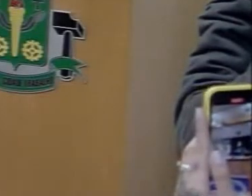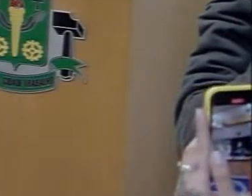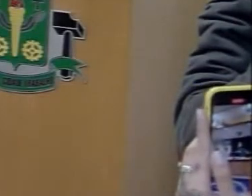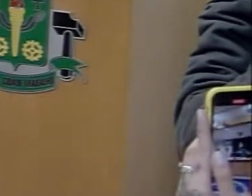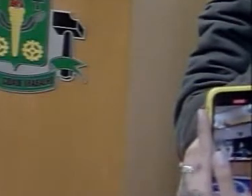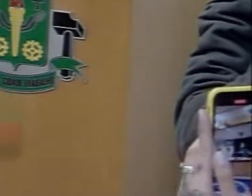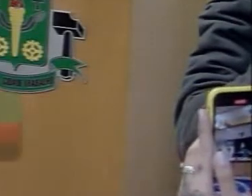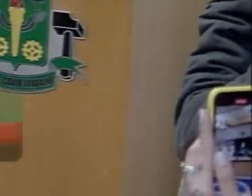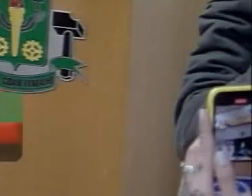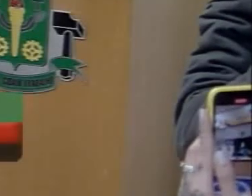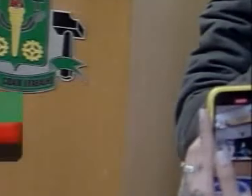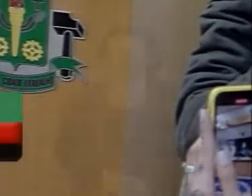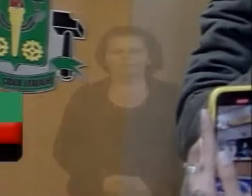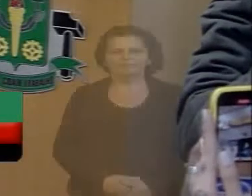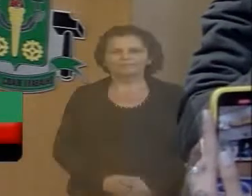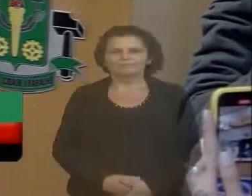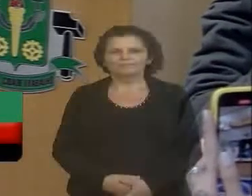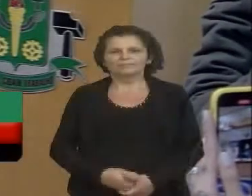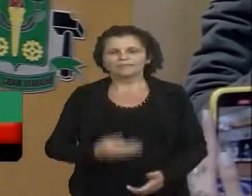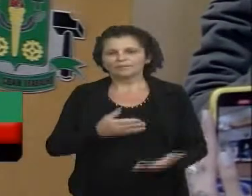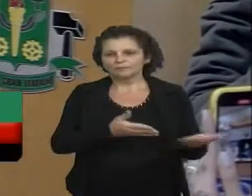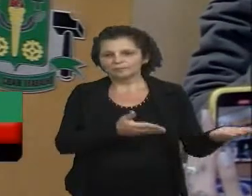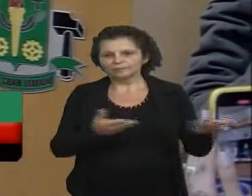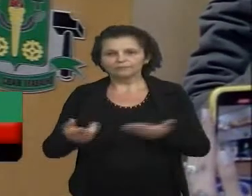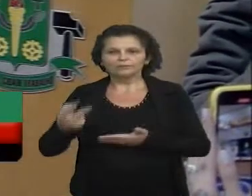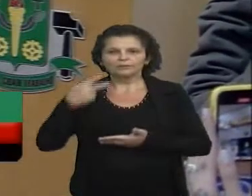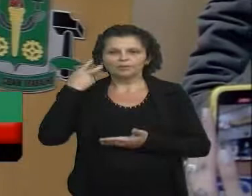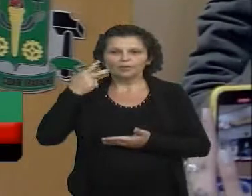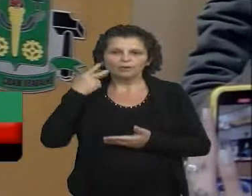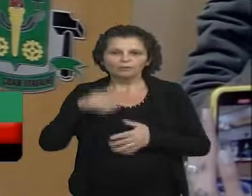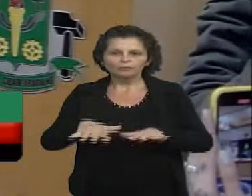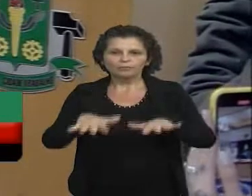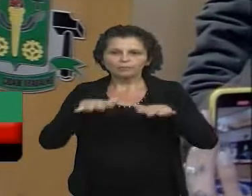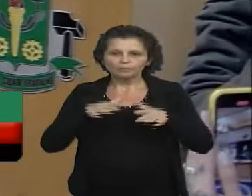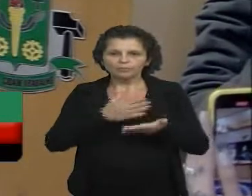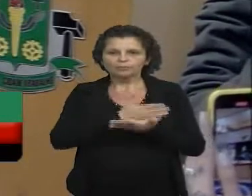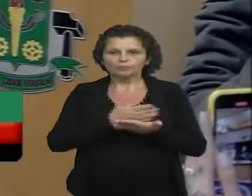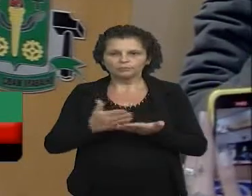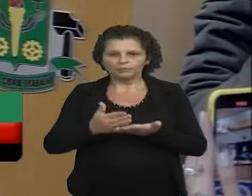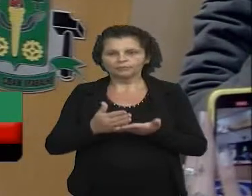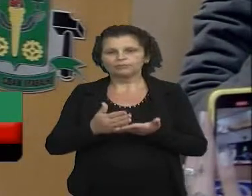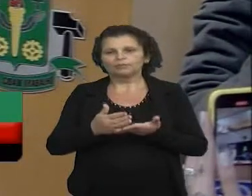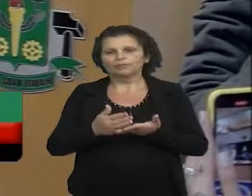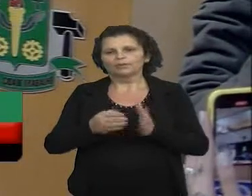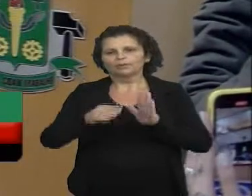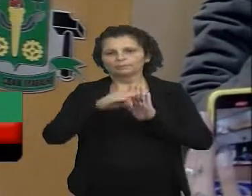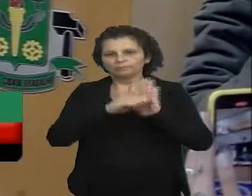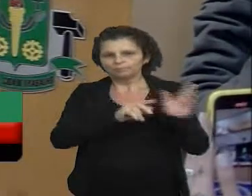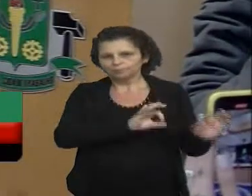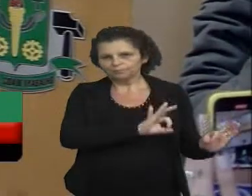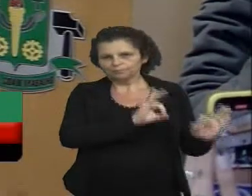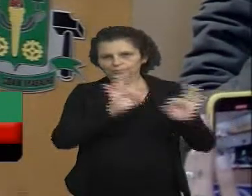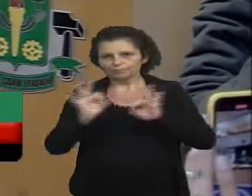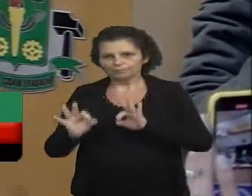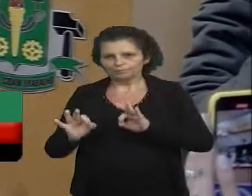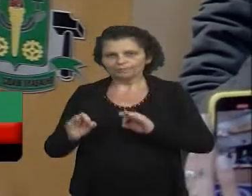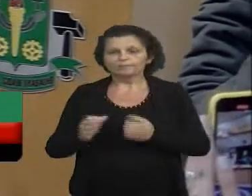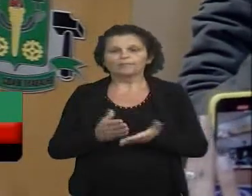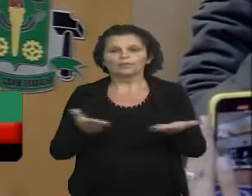Solicito aos senhores vereadores que compareça o plenário para darmos início à sessão ordinária desta manhã.